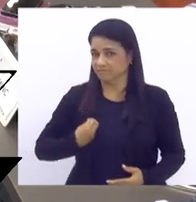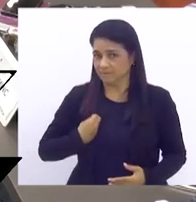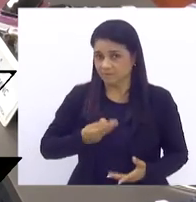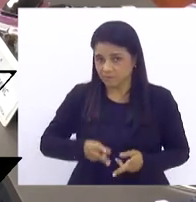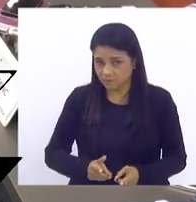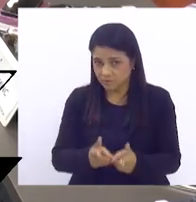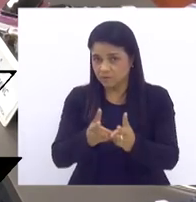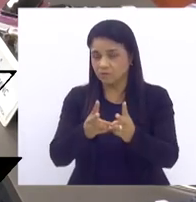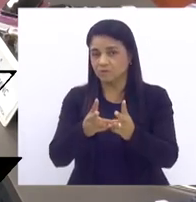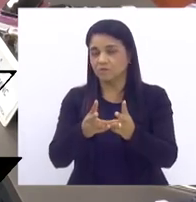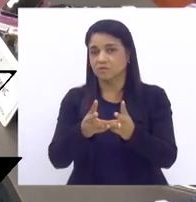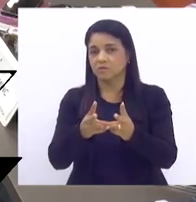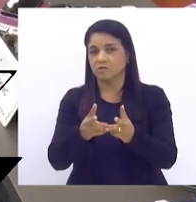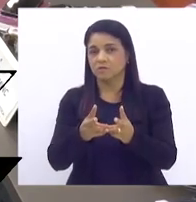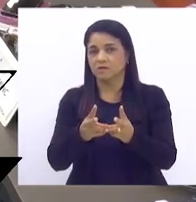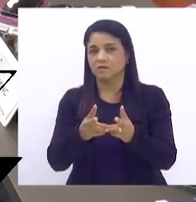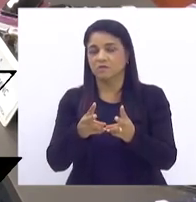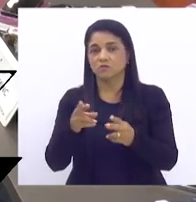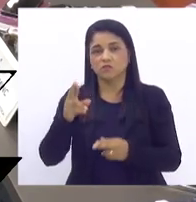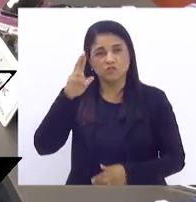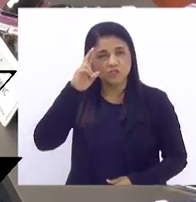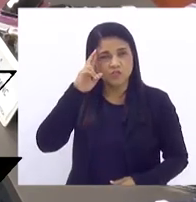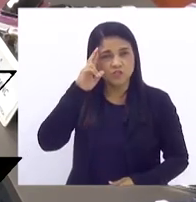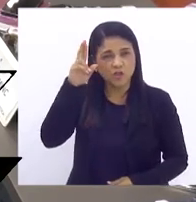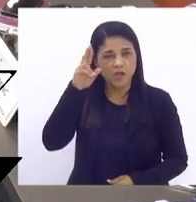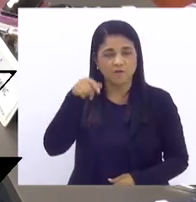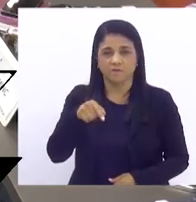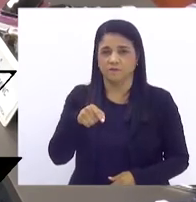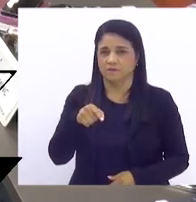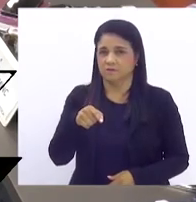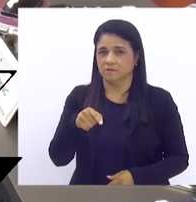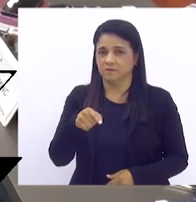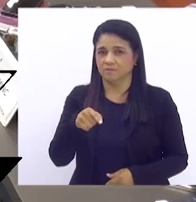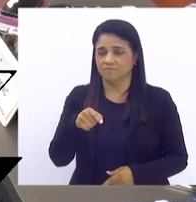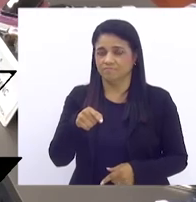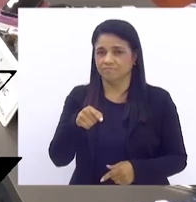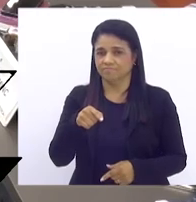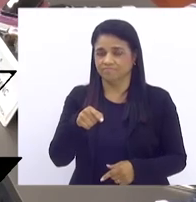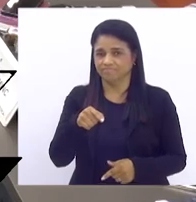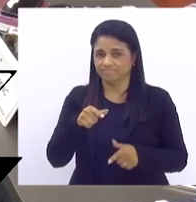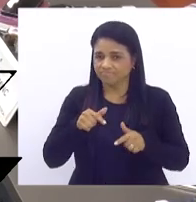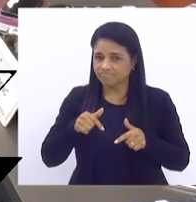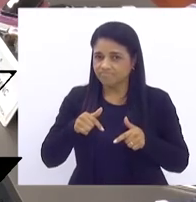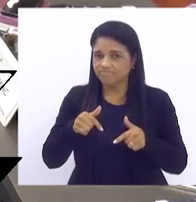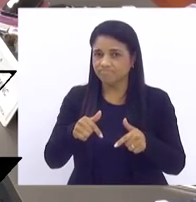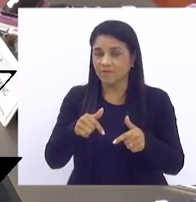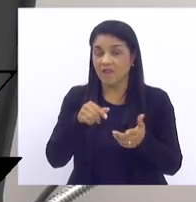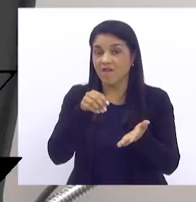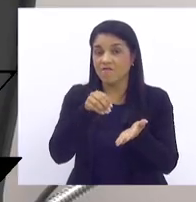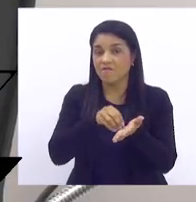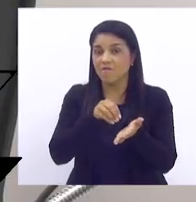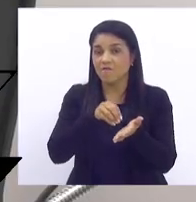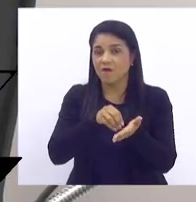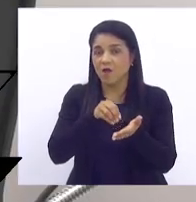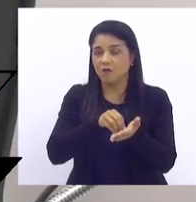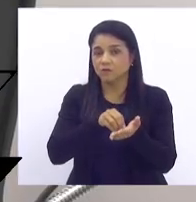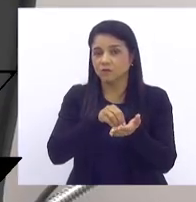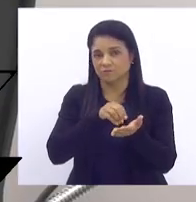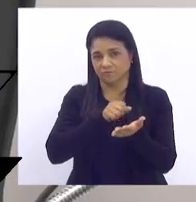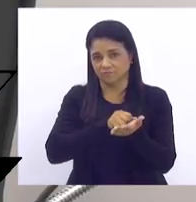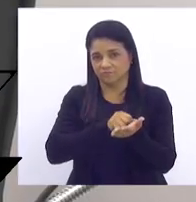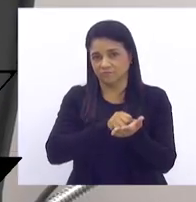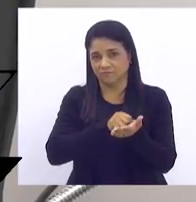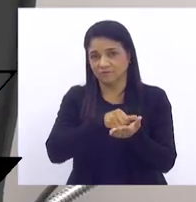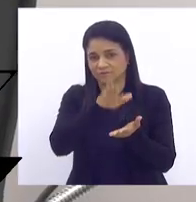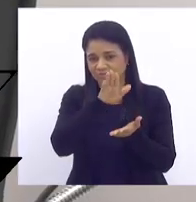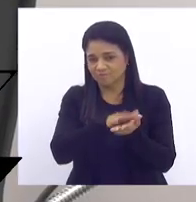que os chefes imediatos aplicam a falta de prescrição intercorrente como uma